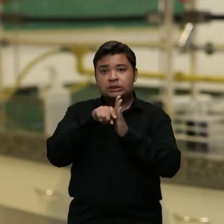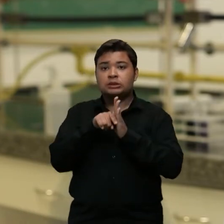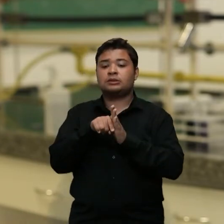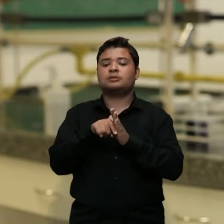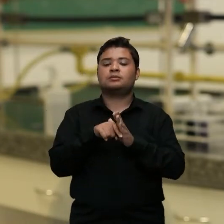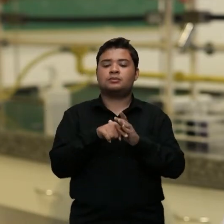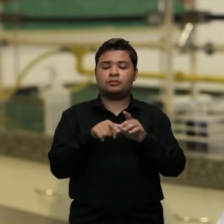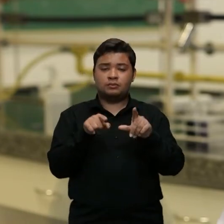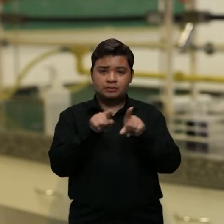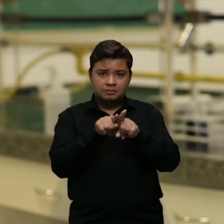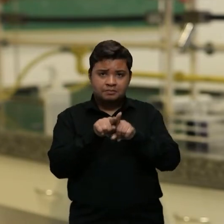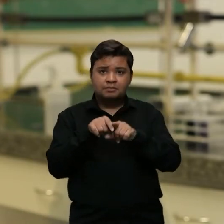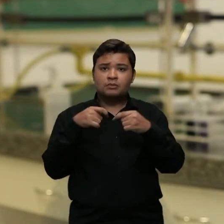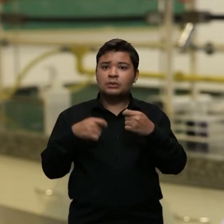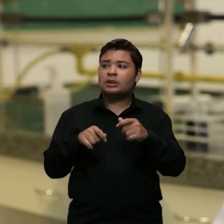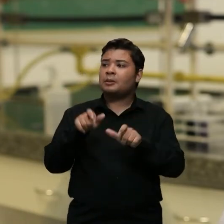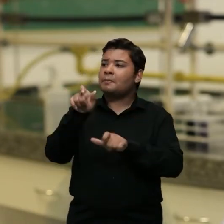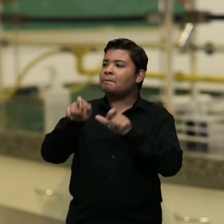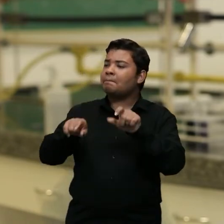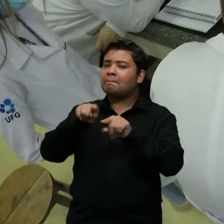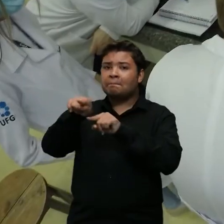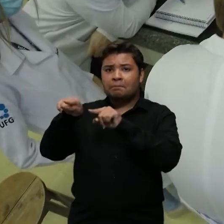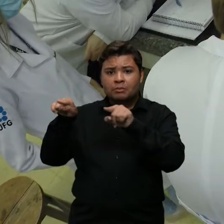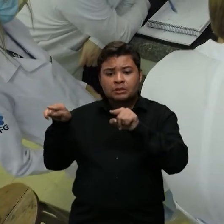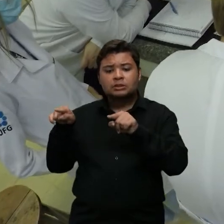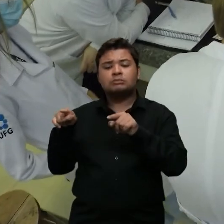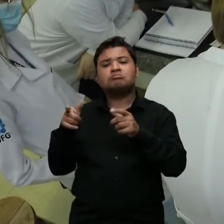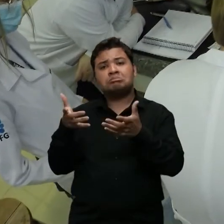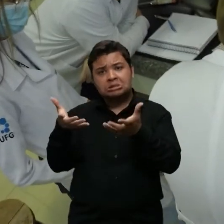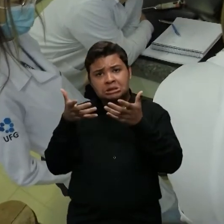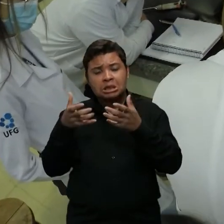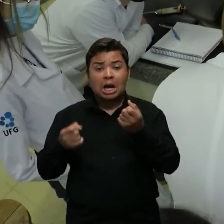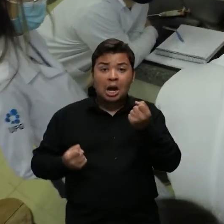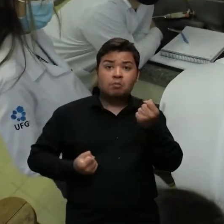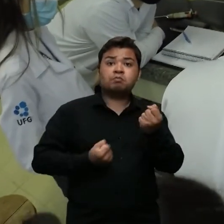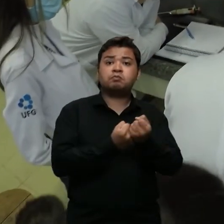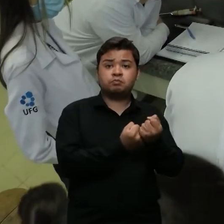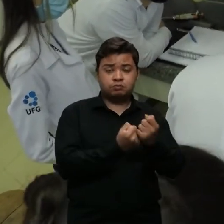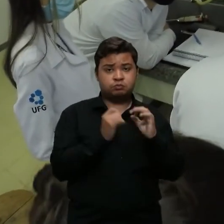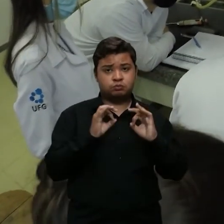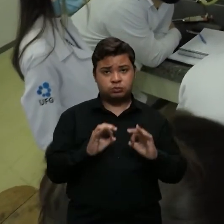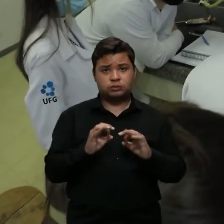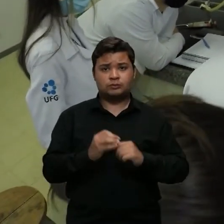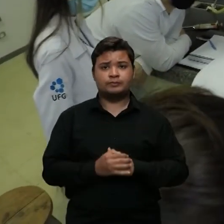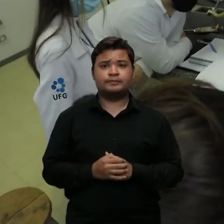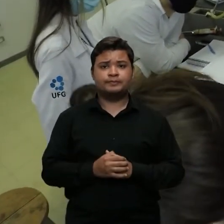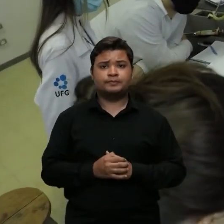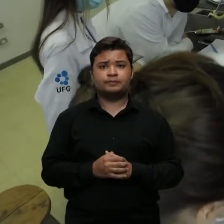ter pessoas que abraçam a causa e tentem